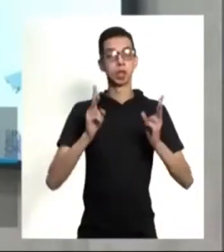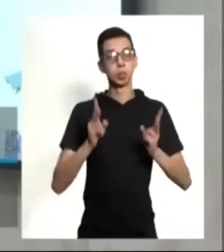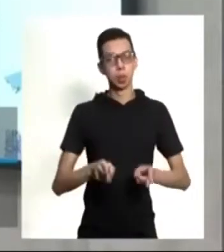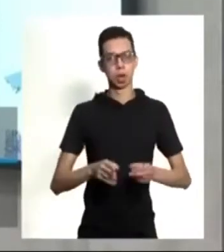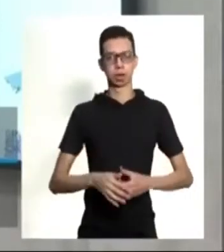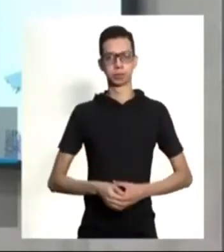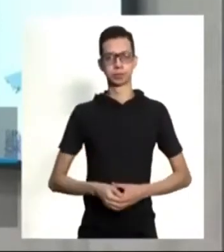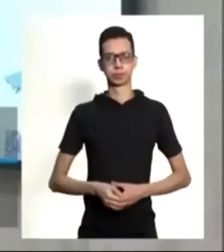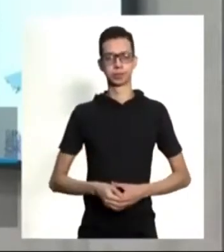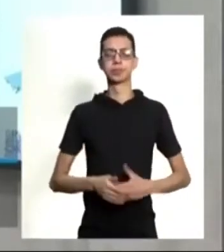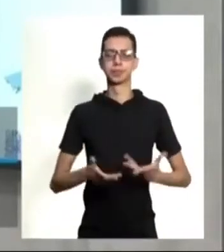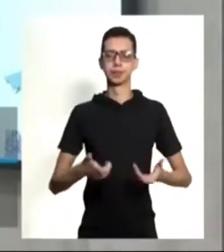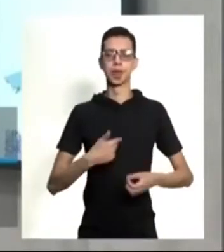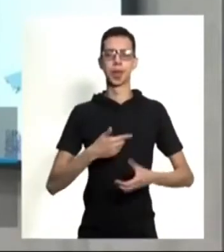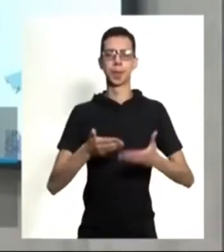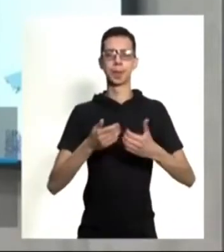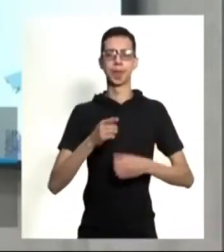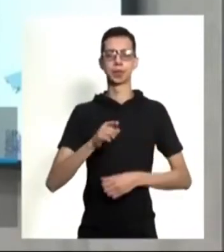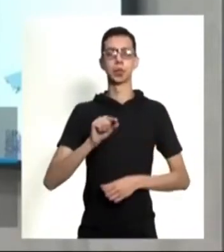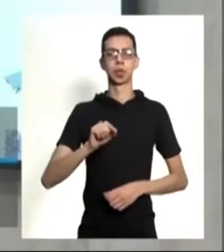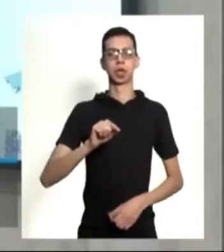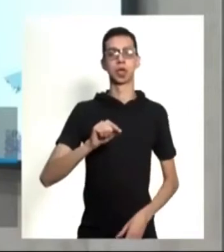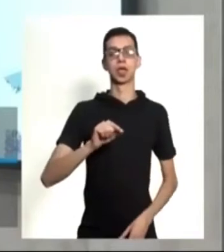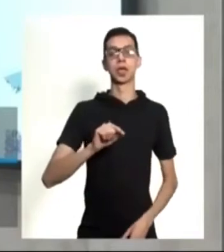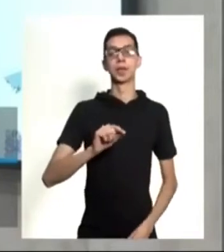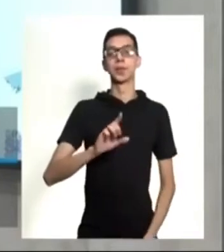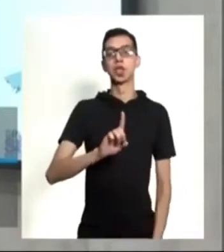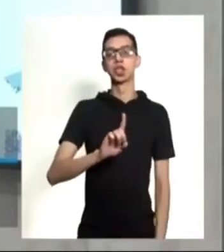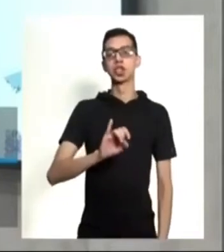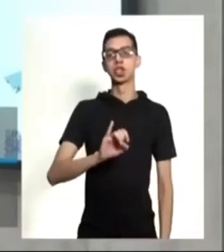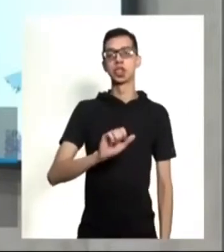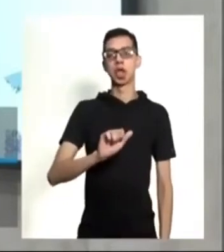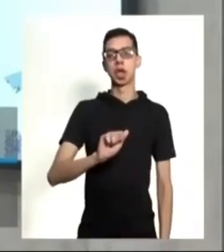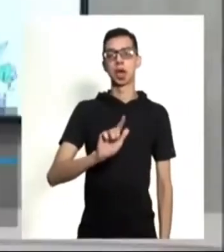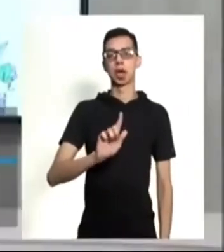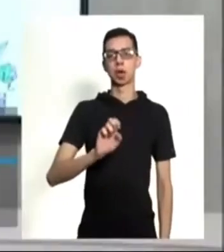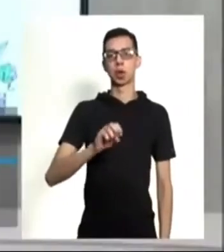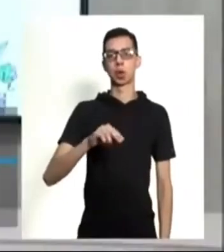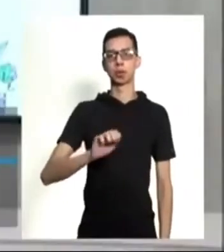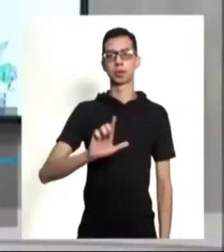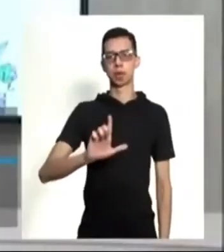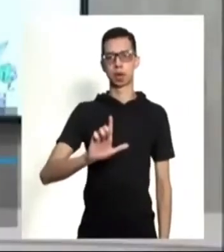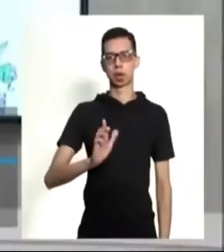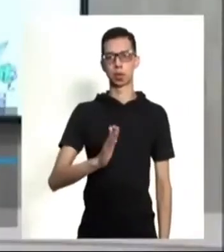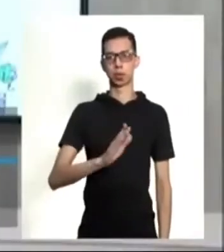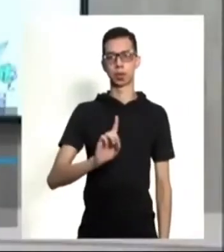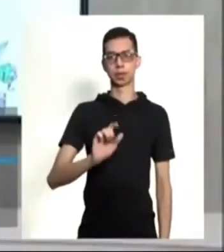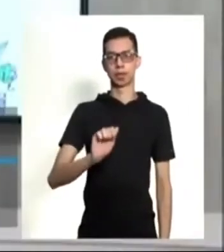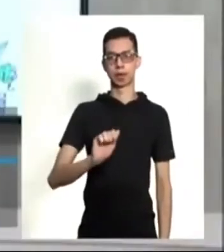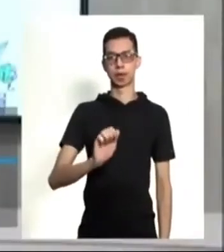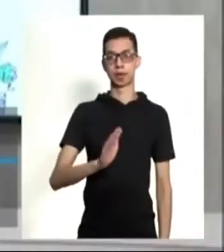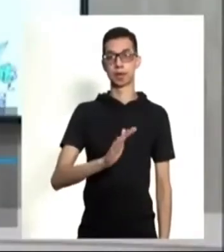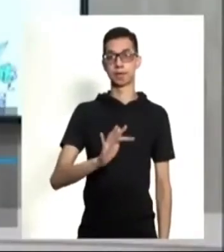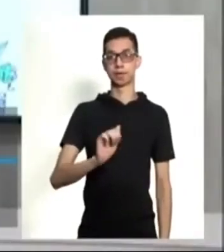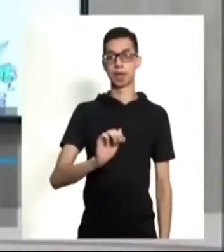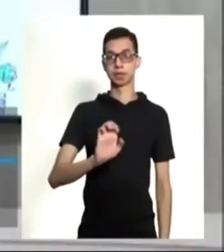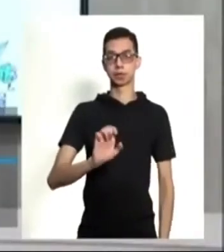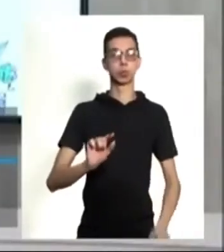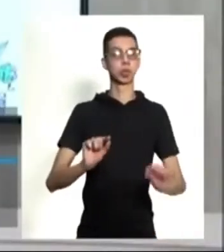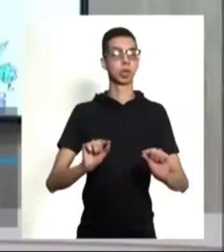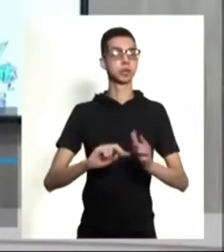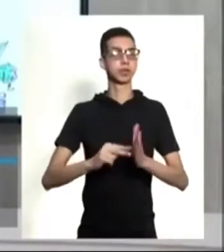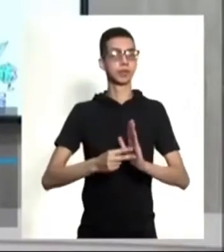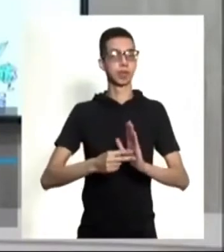eu peço para você a diagonal da face, eu estou pedindo a diagonal de um quadrado. Poxa, Fredão, eu não lembro mais.